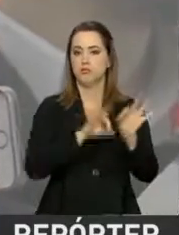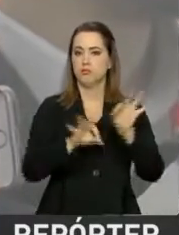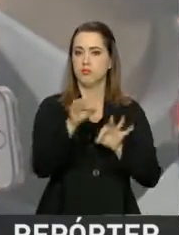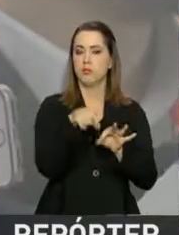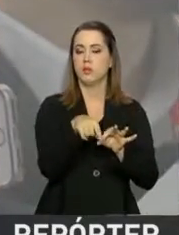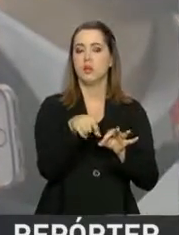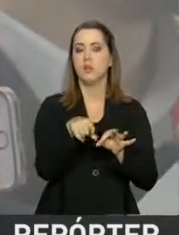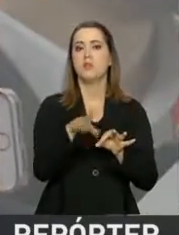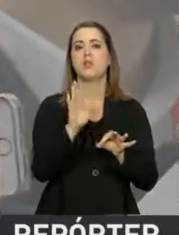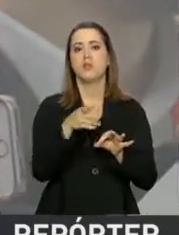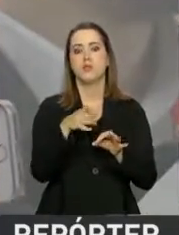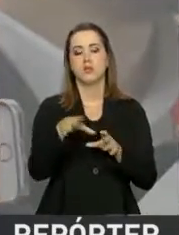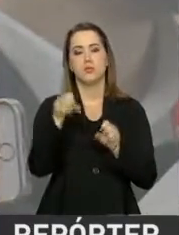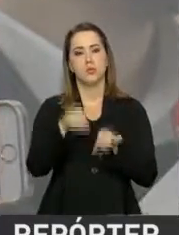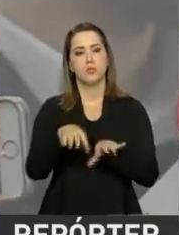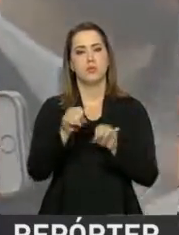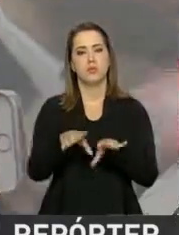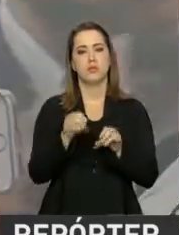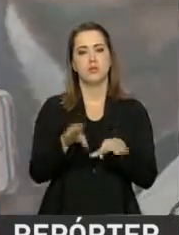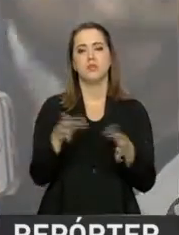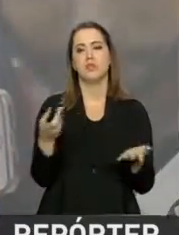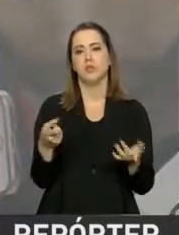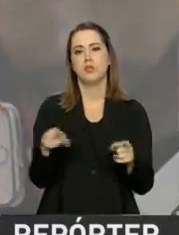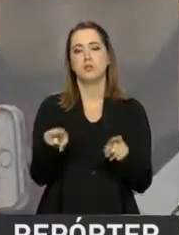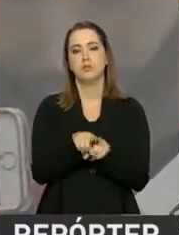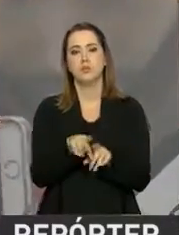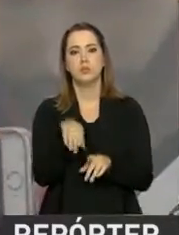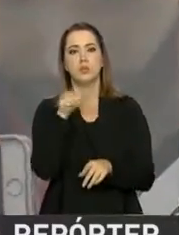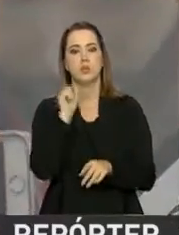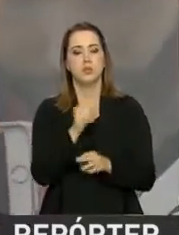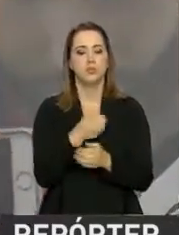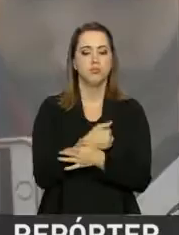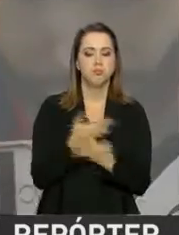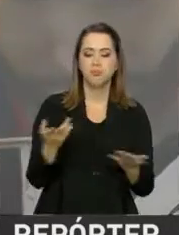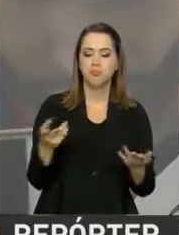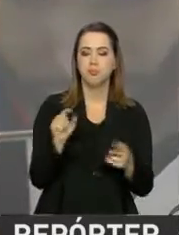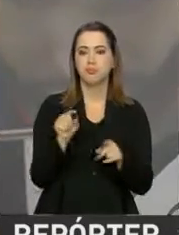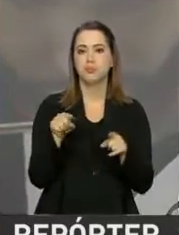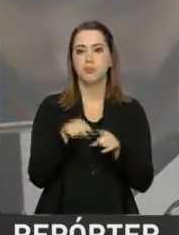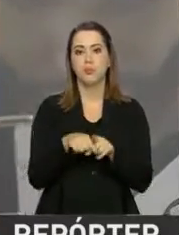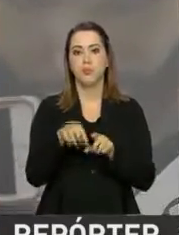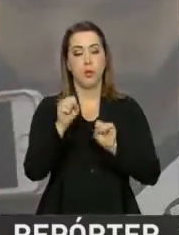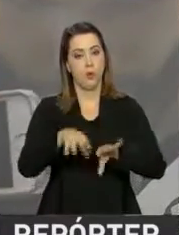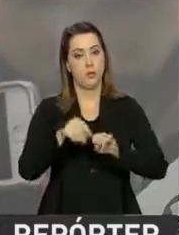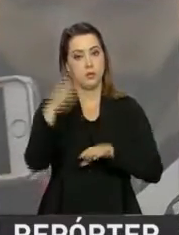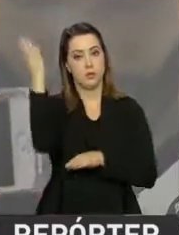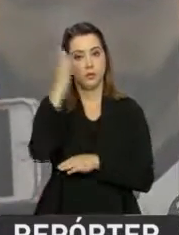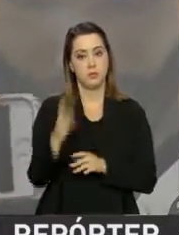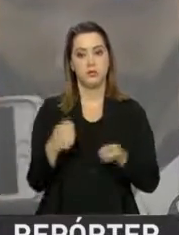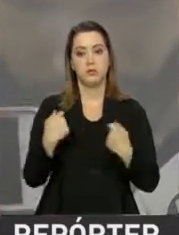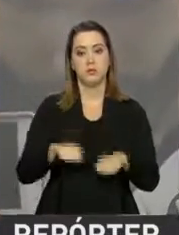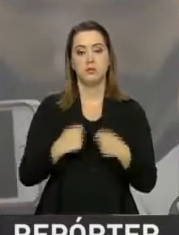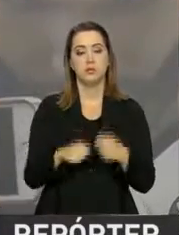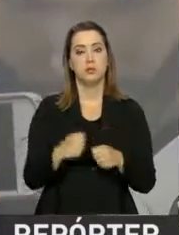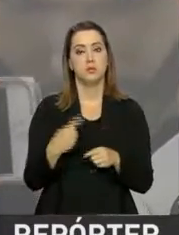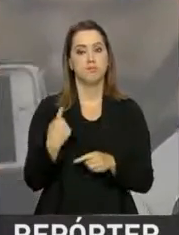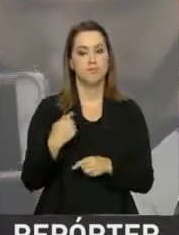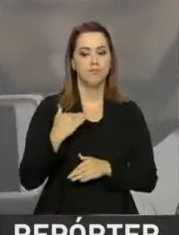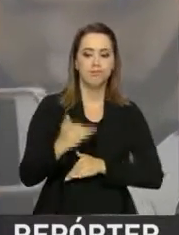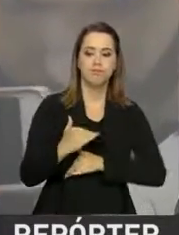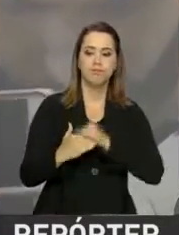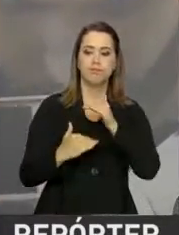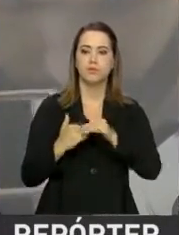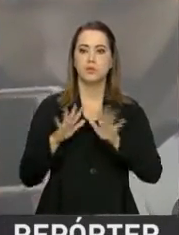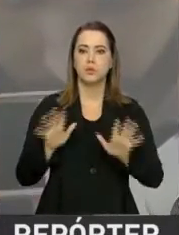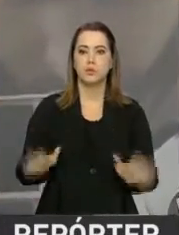atendidas do ponto de vista Educacional eu acho que de um modo mais geral a educação brasileira precisa de cada